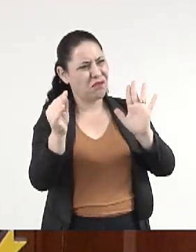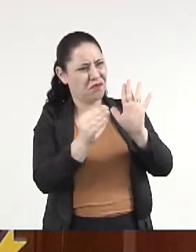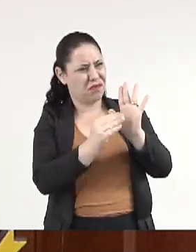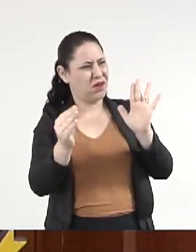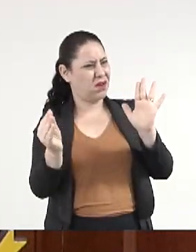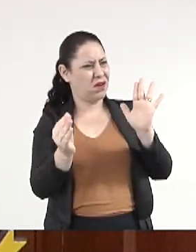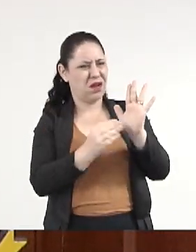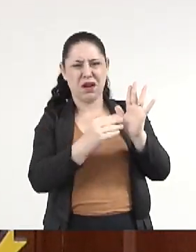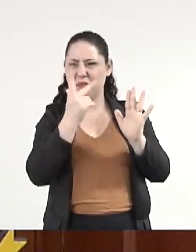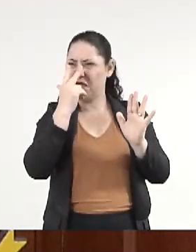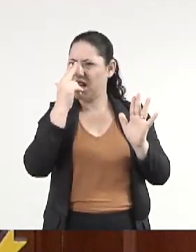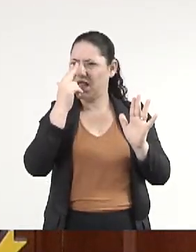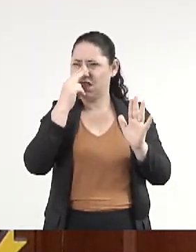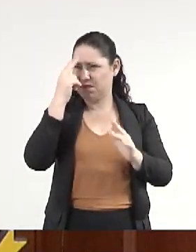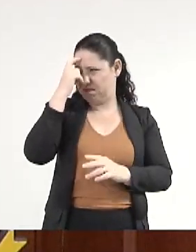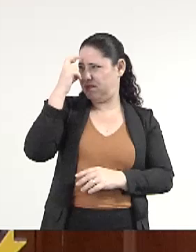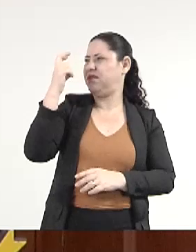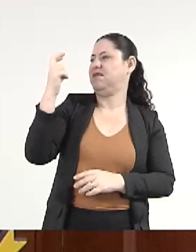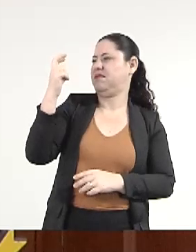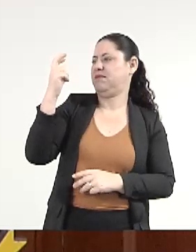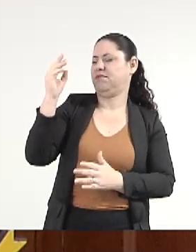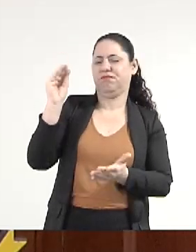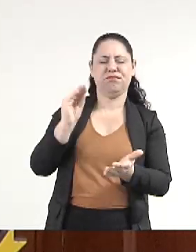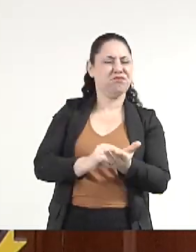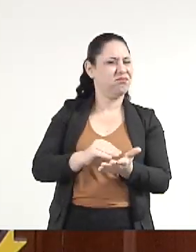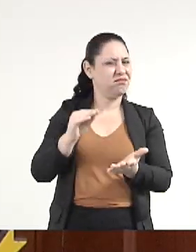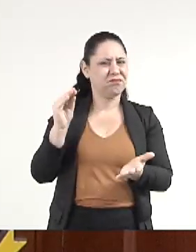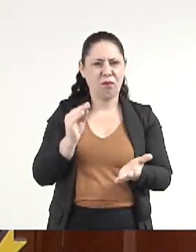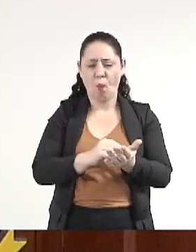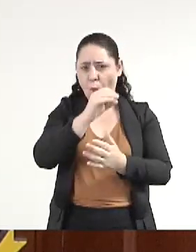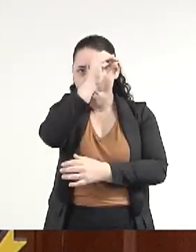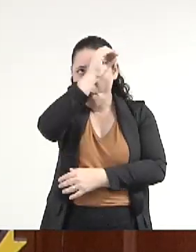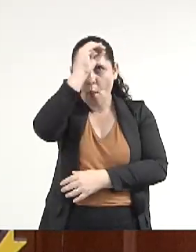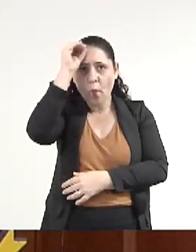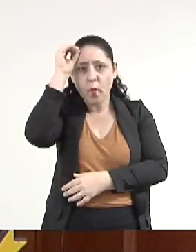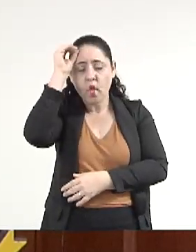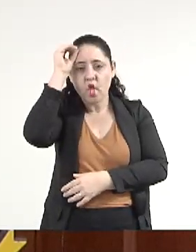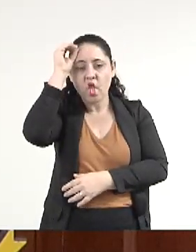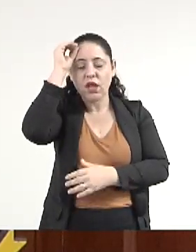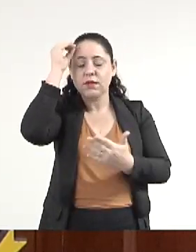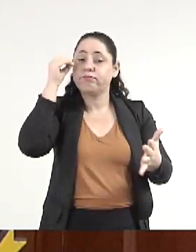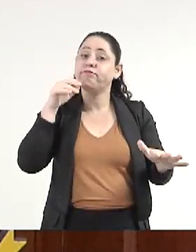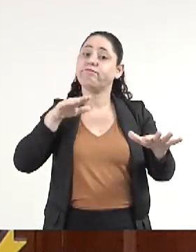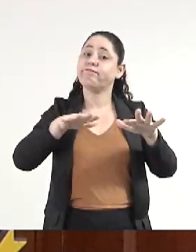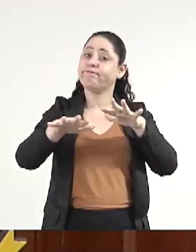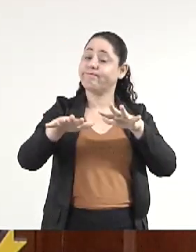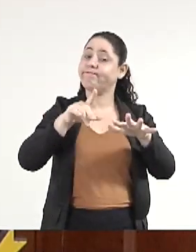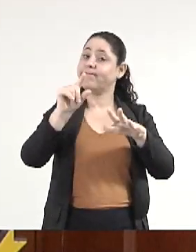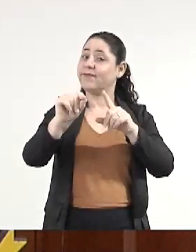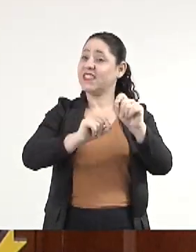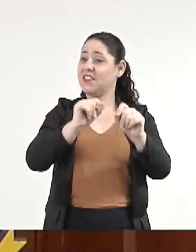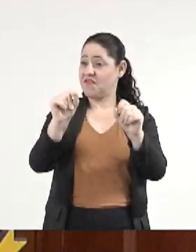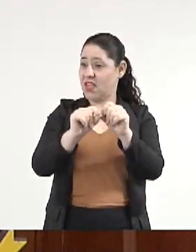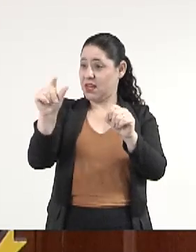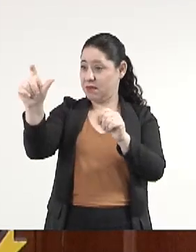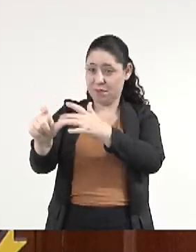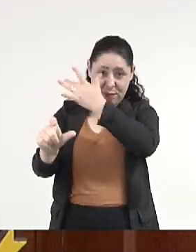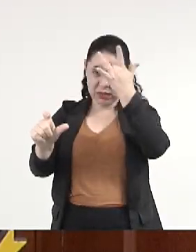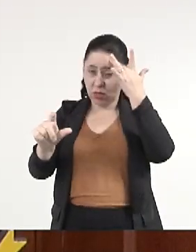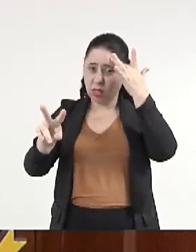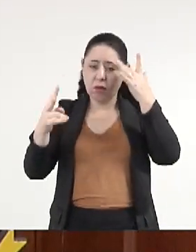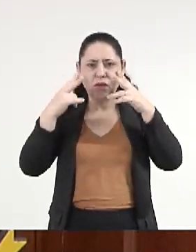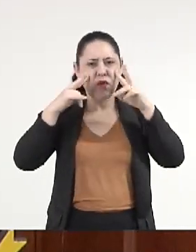de racionalidade, a falta de inteligência, de um movimento que leva as pessoas a